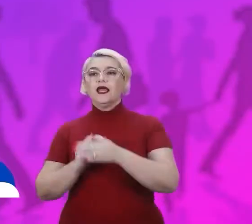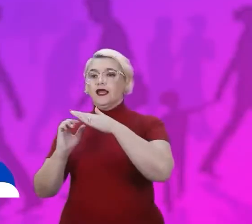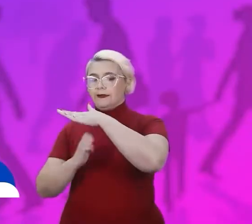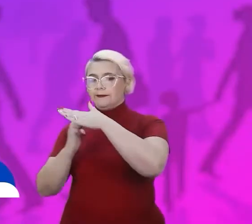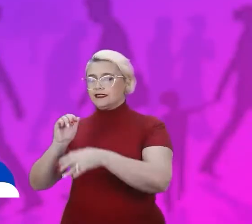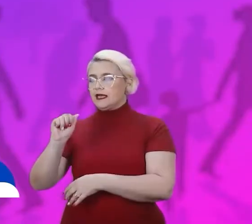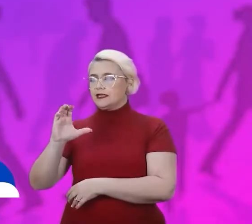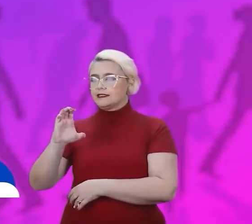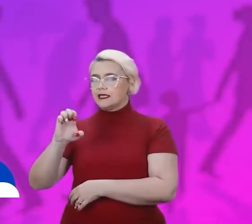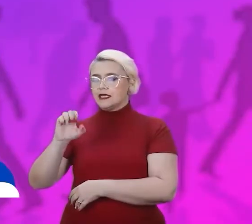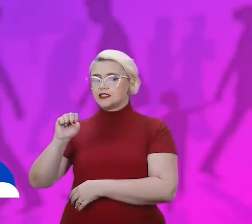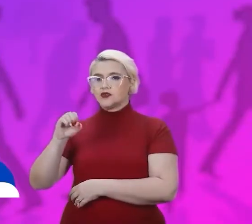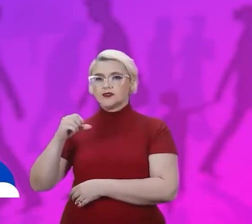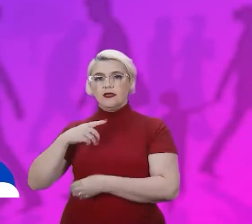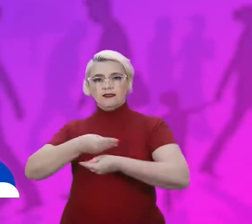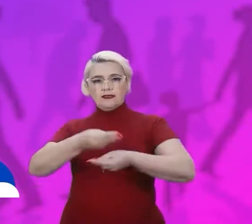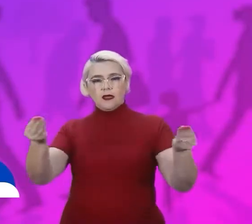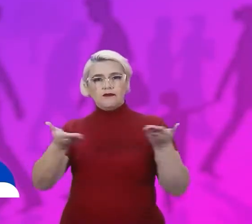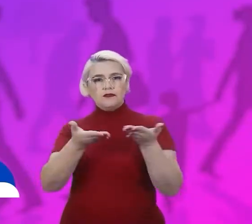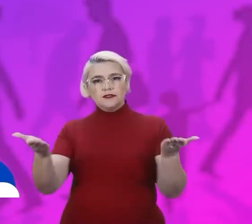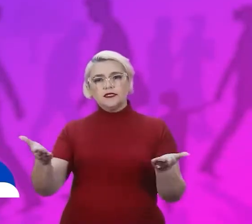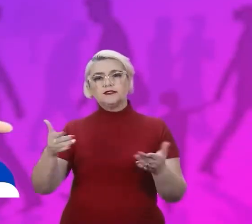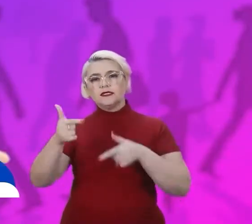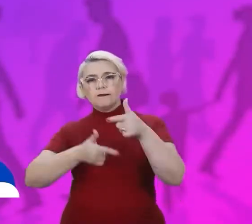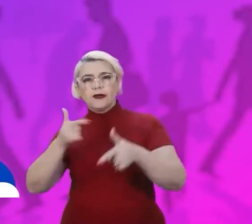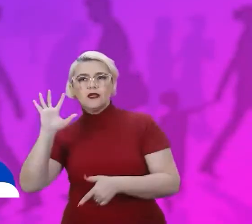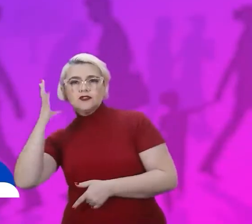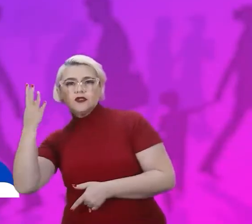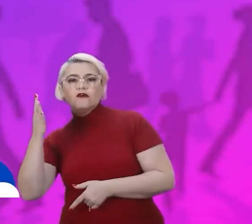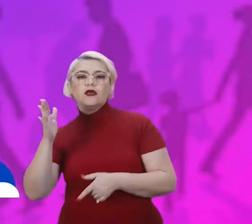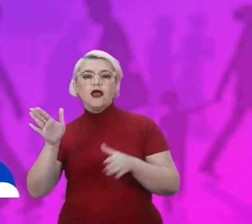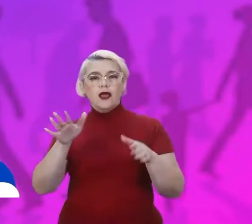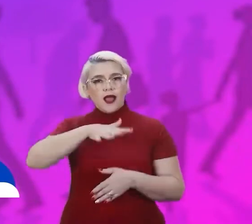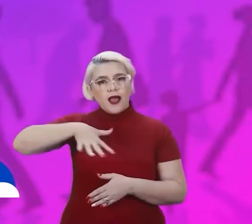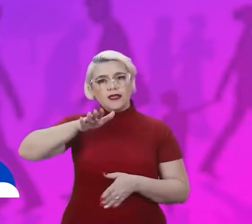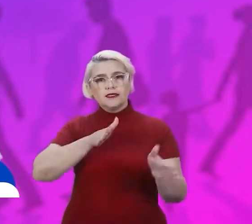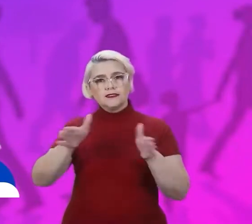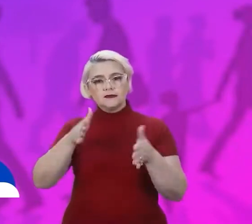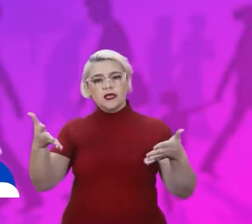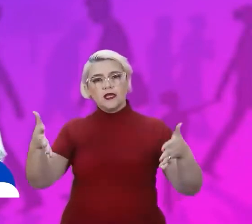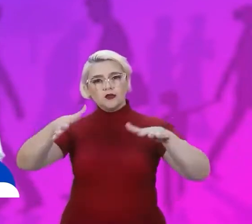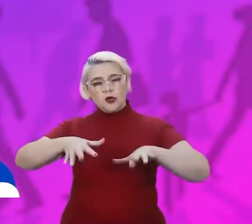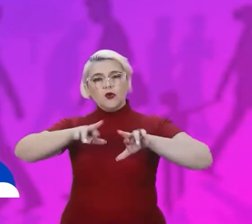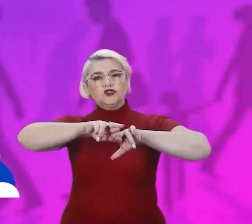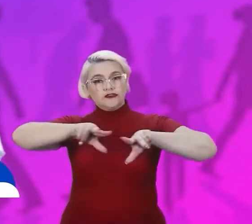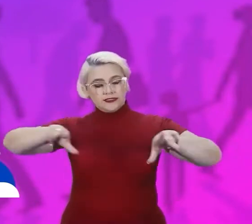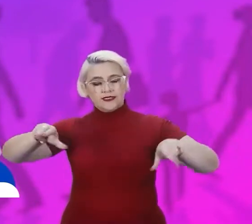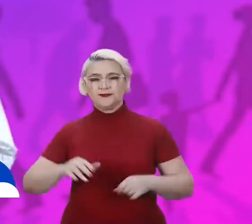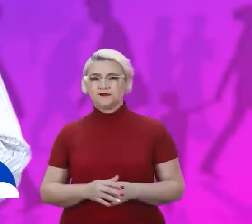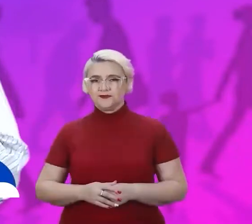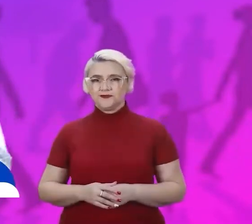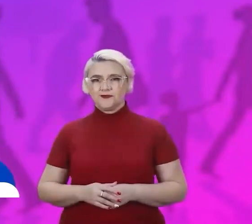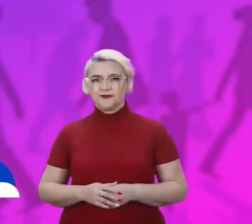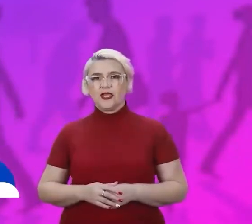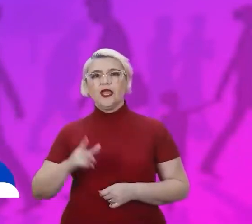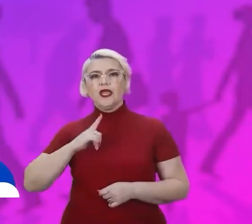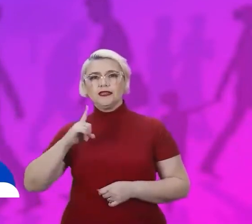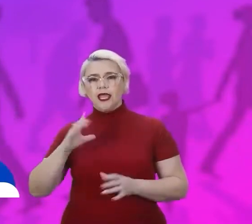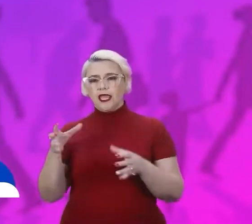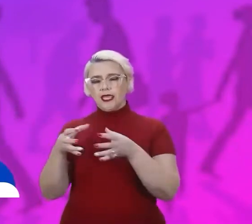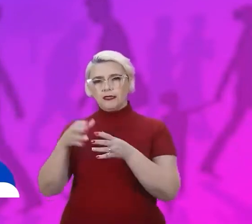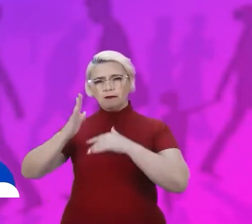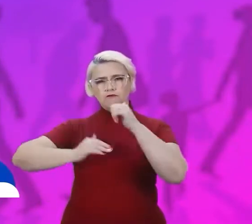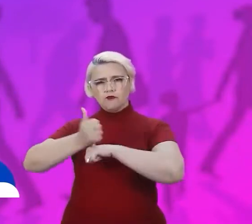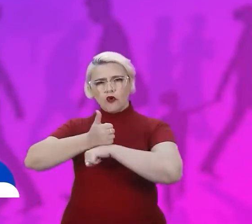Acessos traz para você serviços e soluções em acessibilidade, inclusão e diversidade. Com uma super equipe